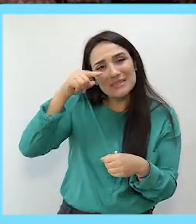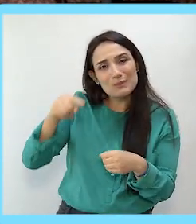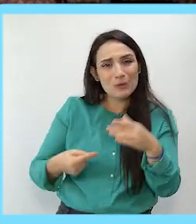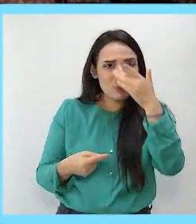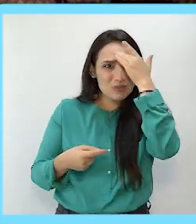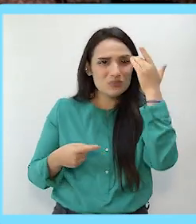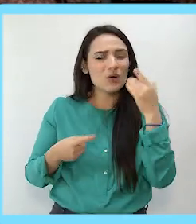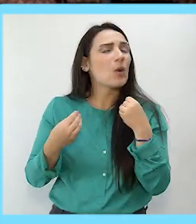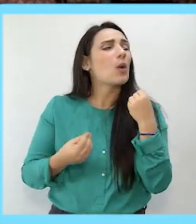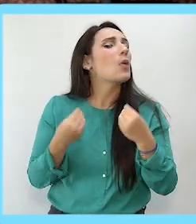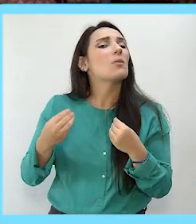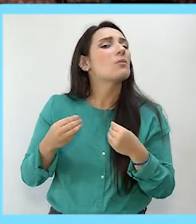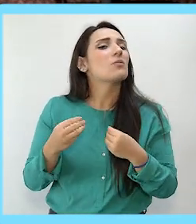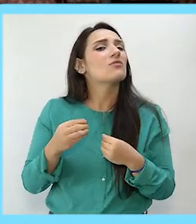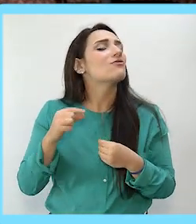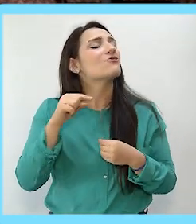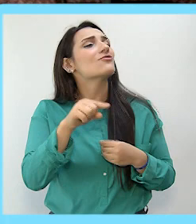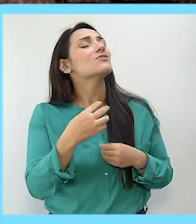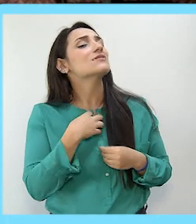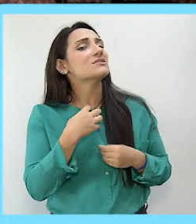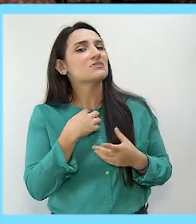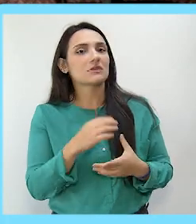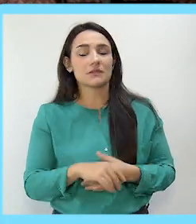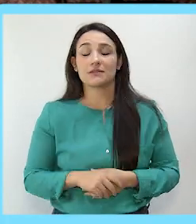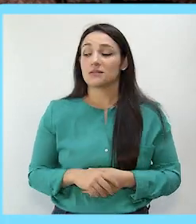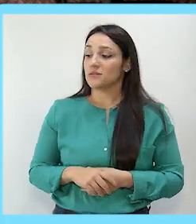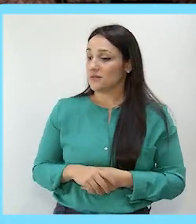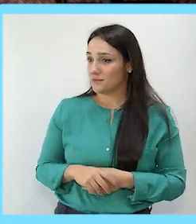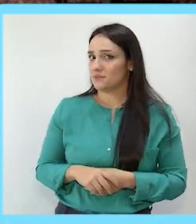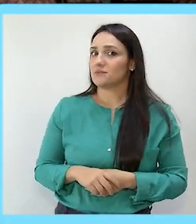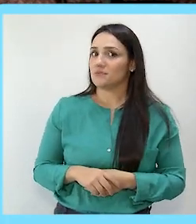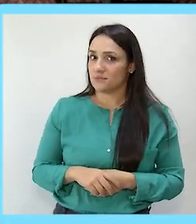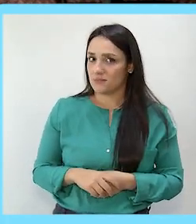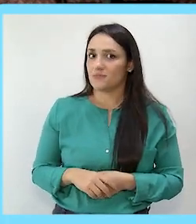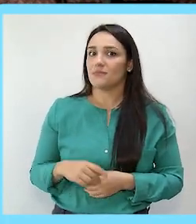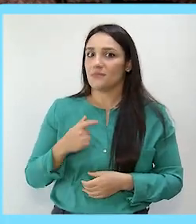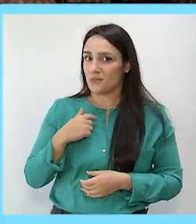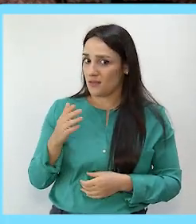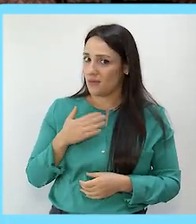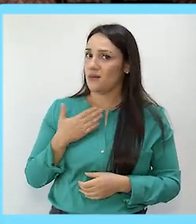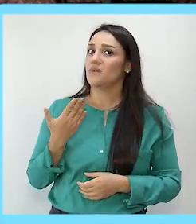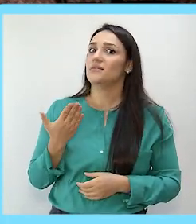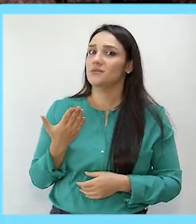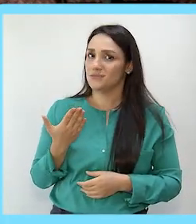que foi o primeiro dia nessa cidade, doutora? Foi assustador,